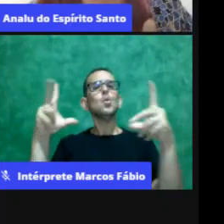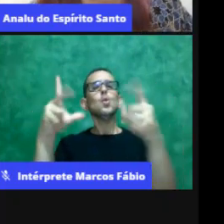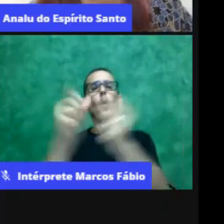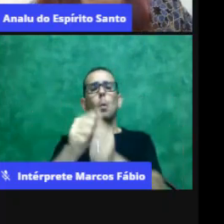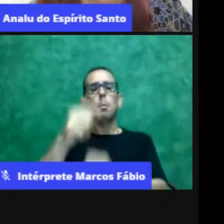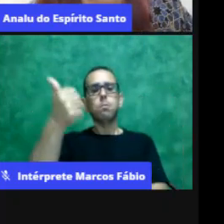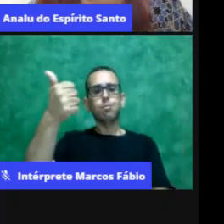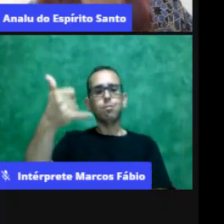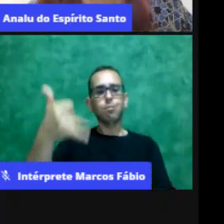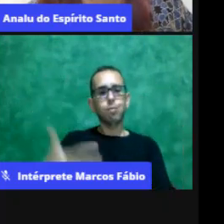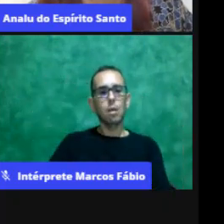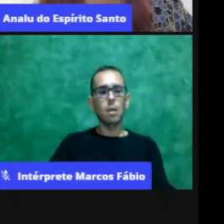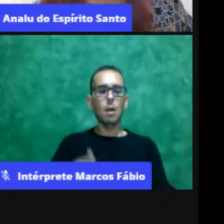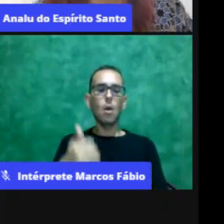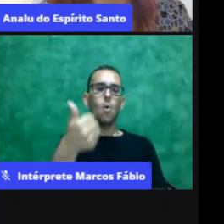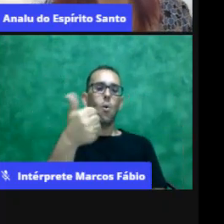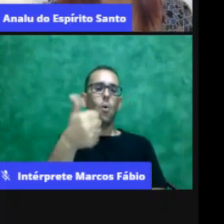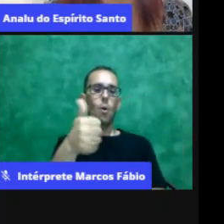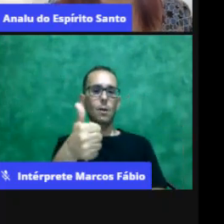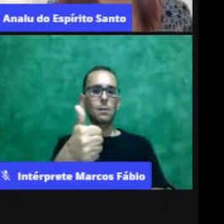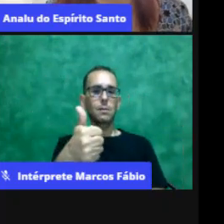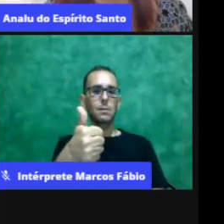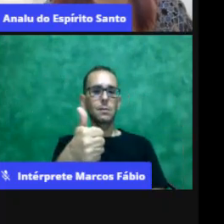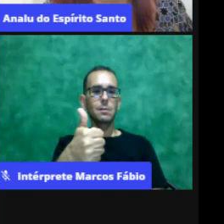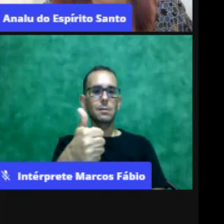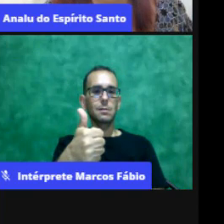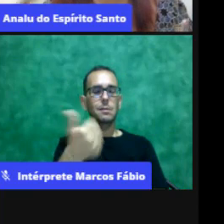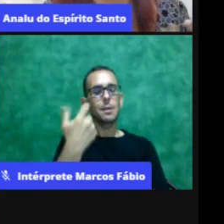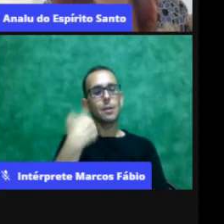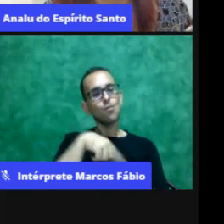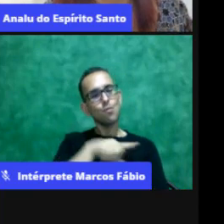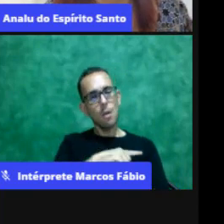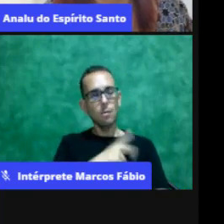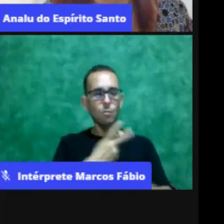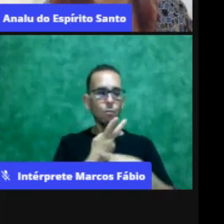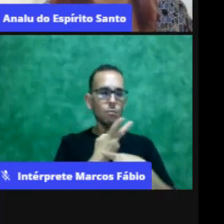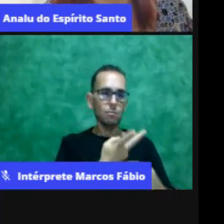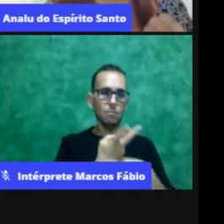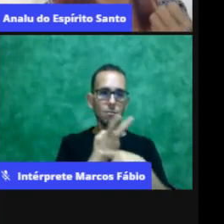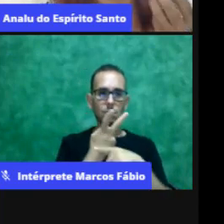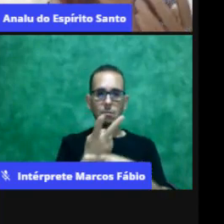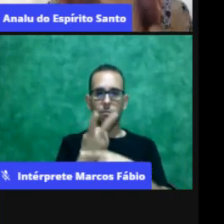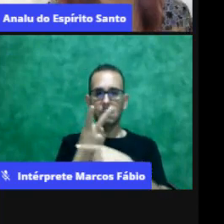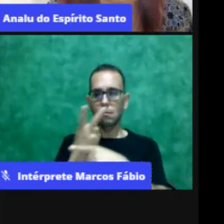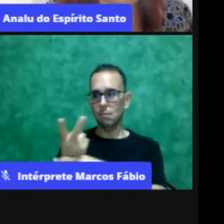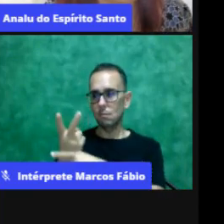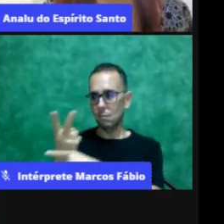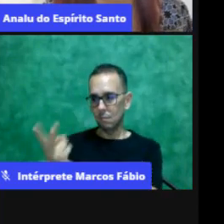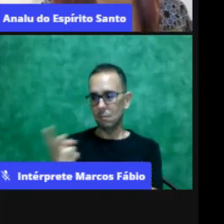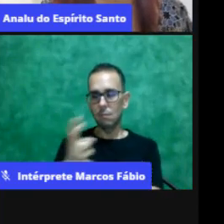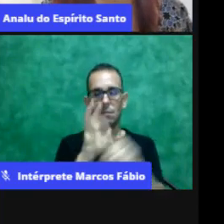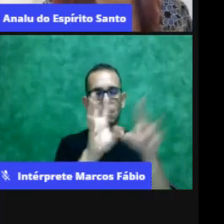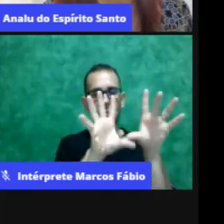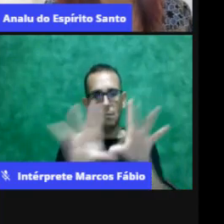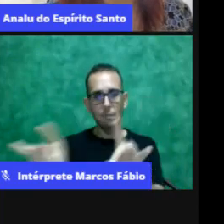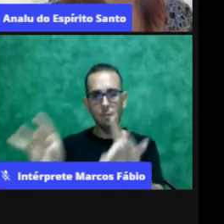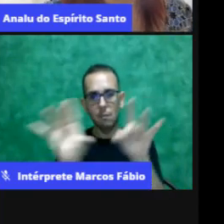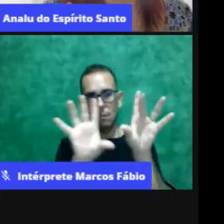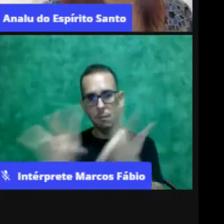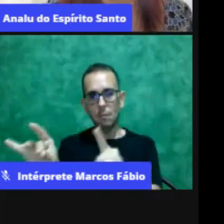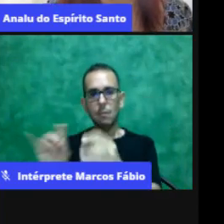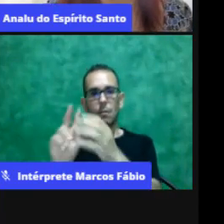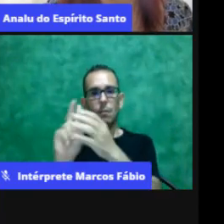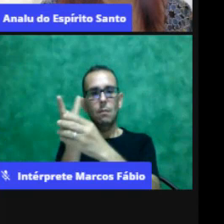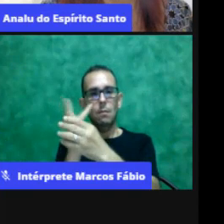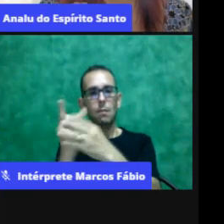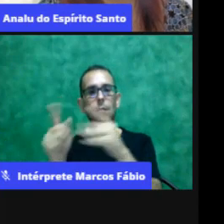trouxe, também trouxemos aqui, e à medida que a gente vai procurando links para vocês, procurando aplicativos,